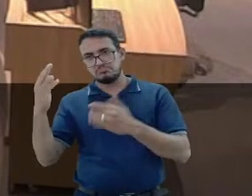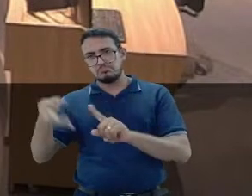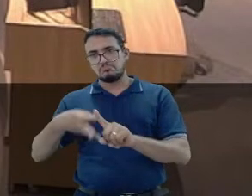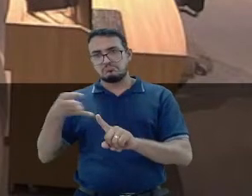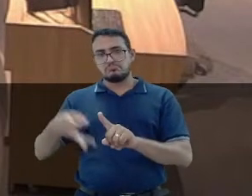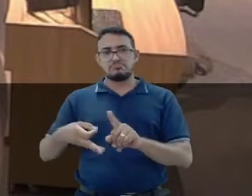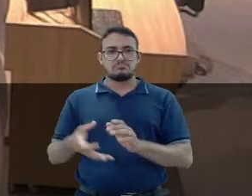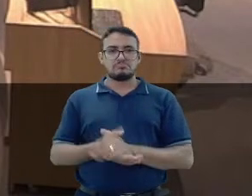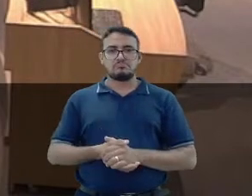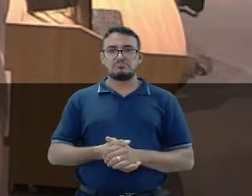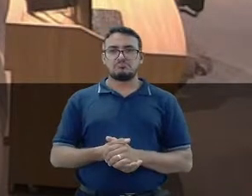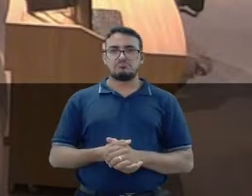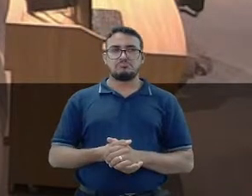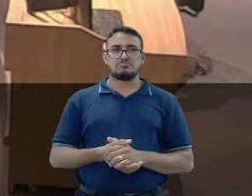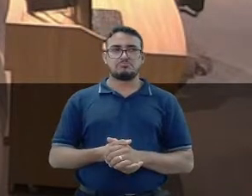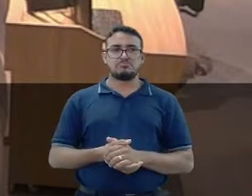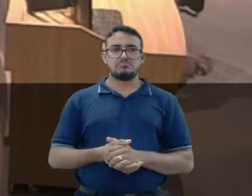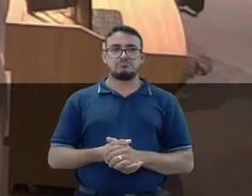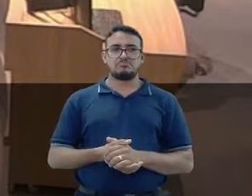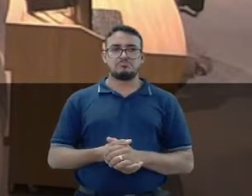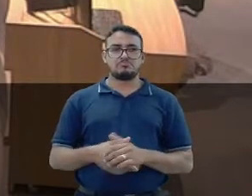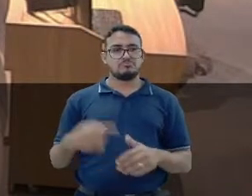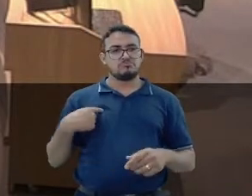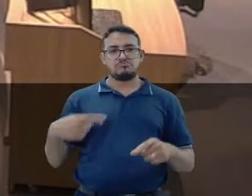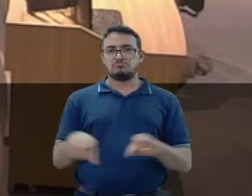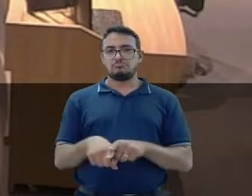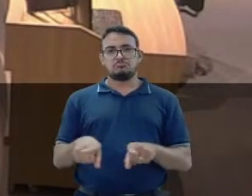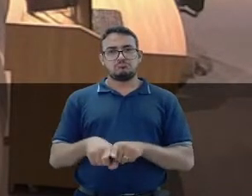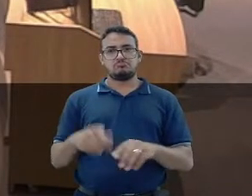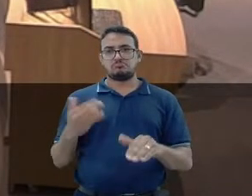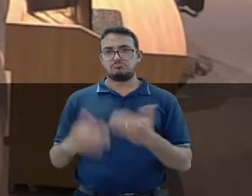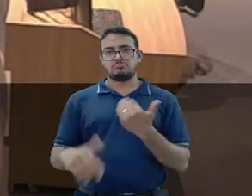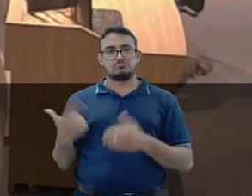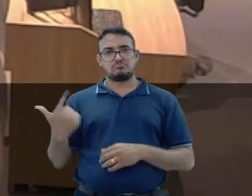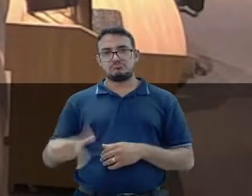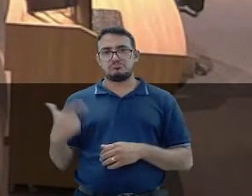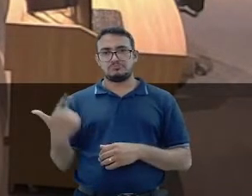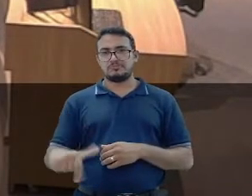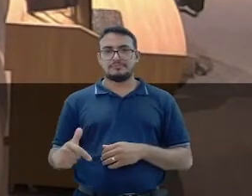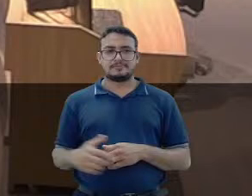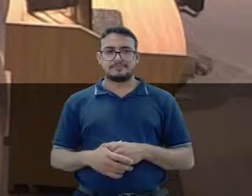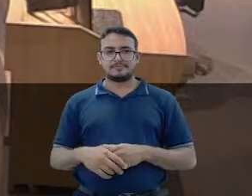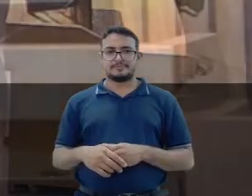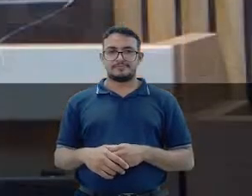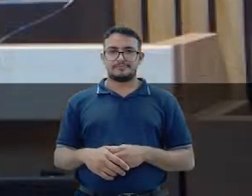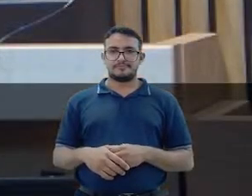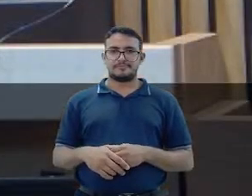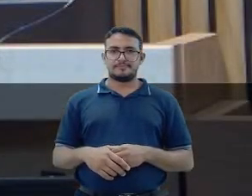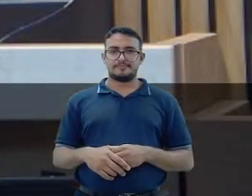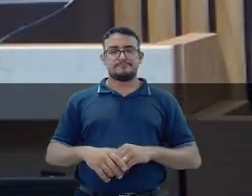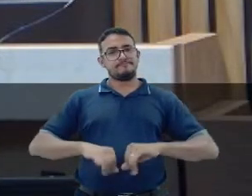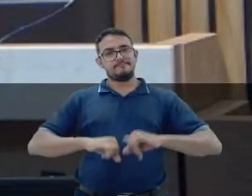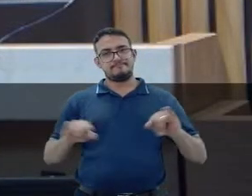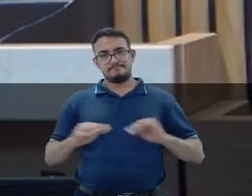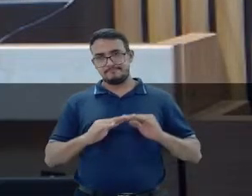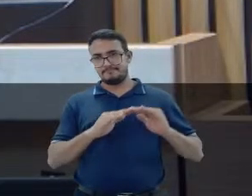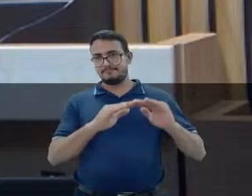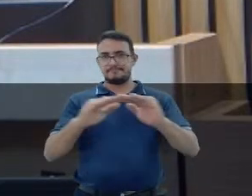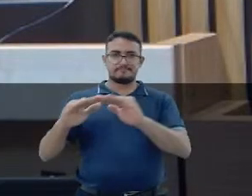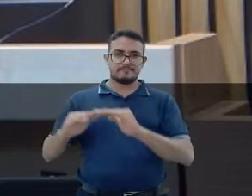Nicanor. Eu também não tenho divergência e, como proclamação por